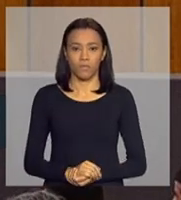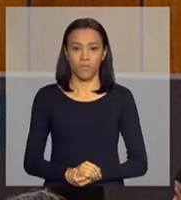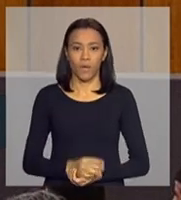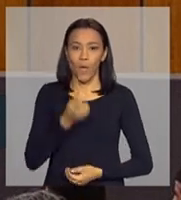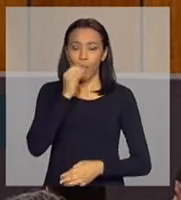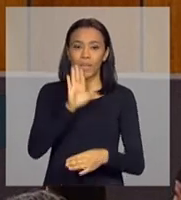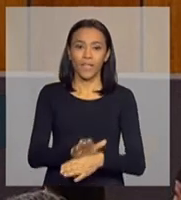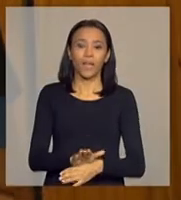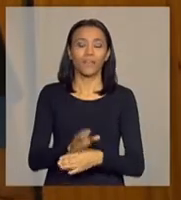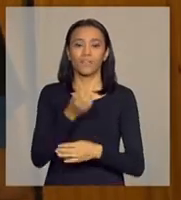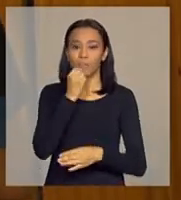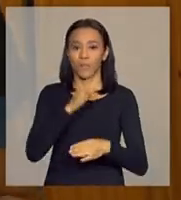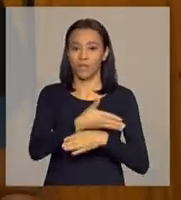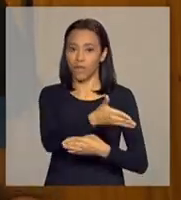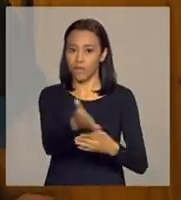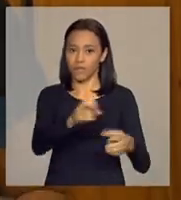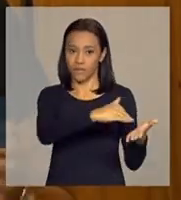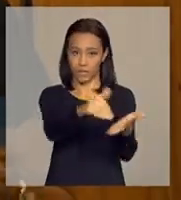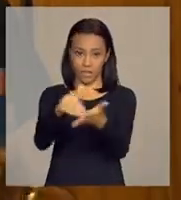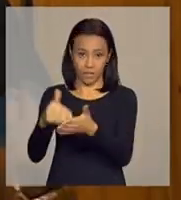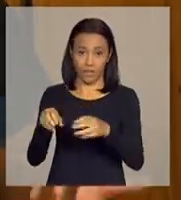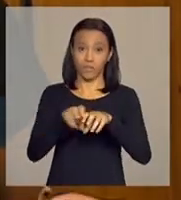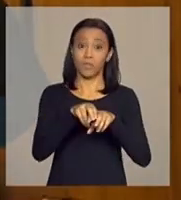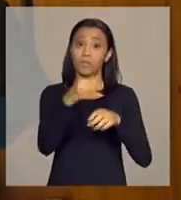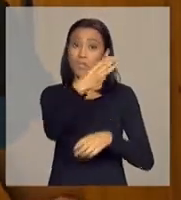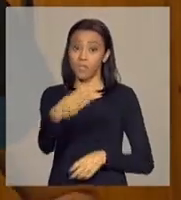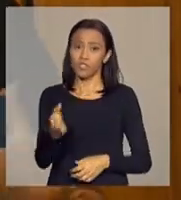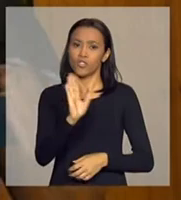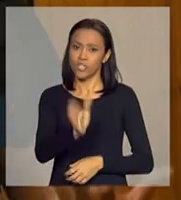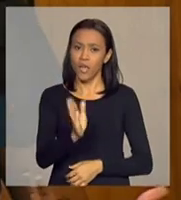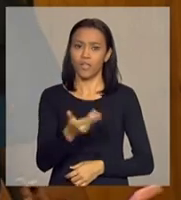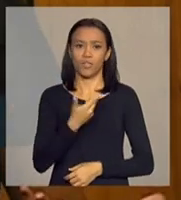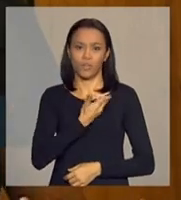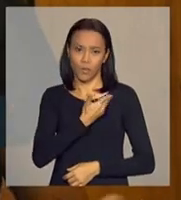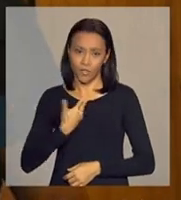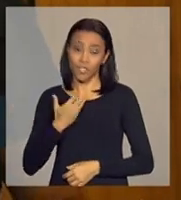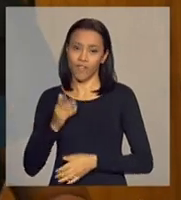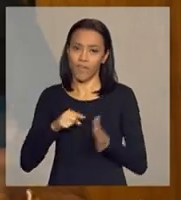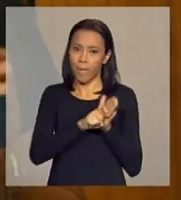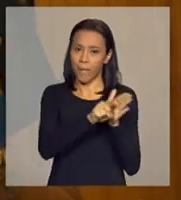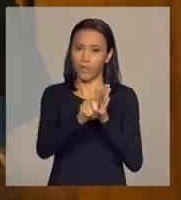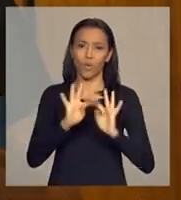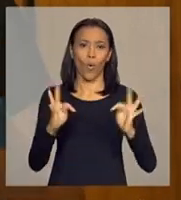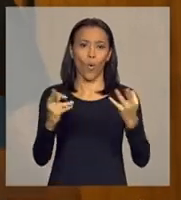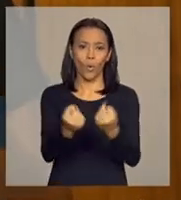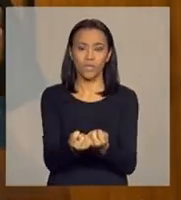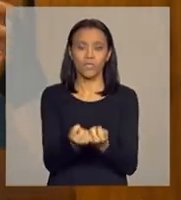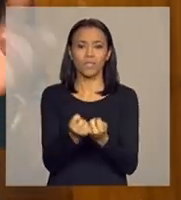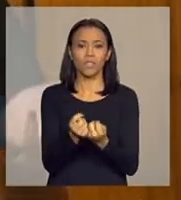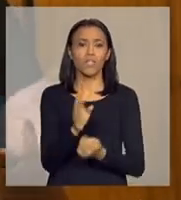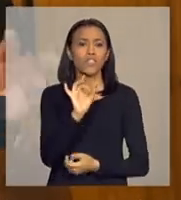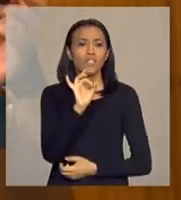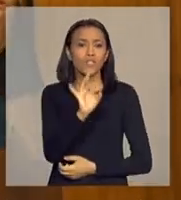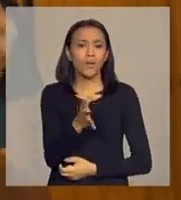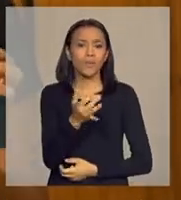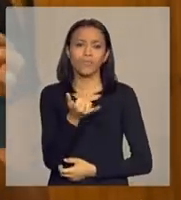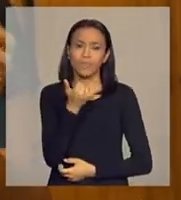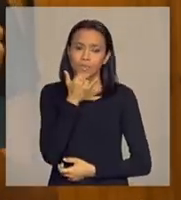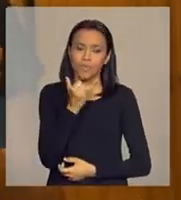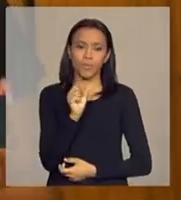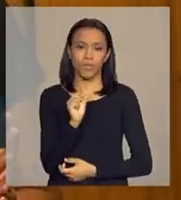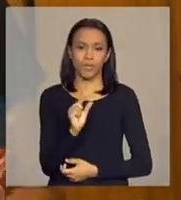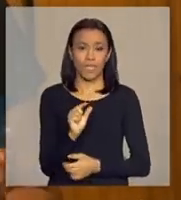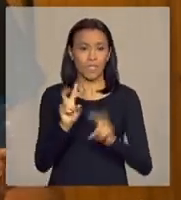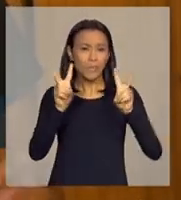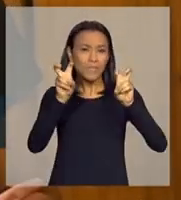boa tarde boa tarde ministros e secretários eu queria já que os colegas já fizeram todas as perguntas eu queria só me desculpe sair